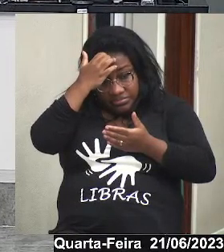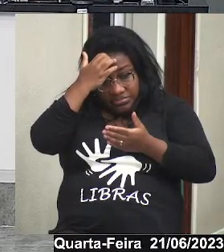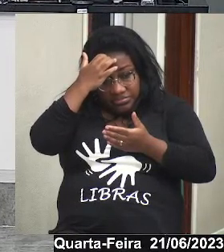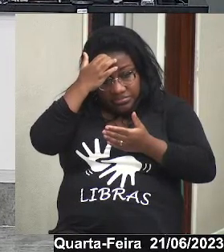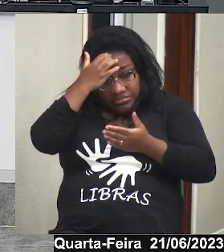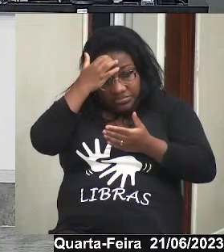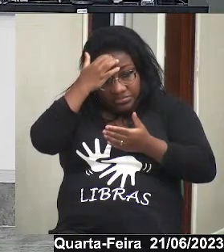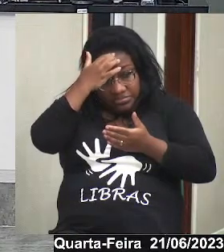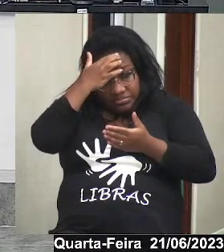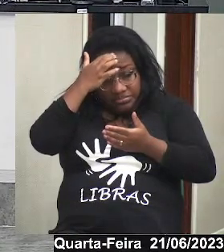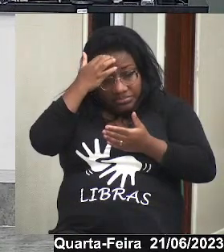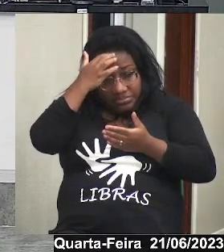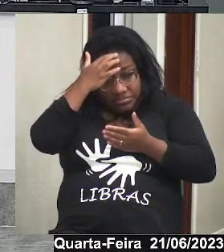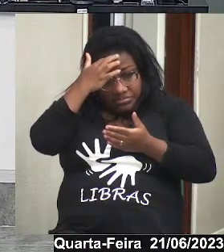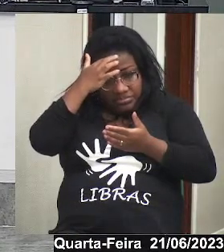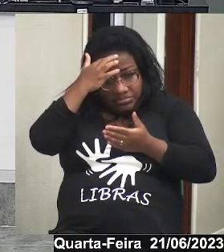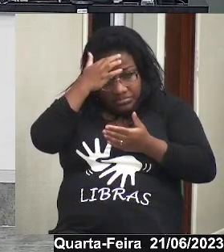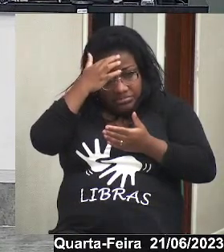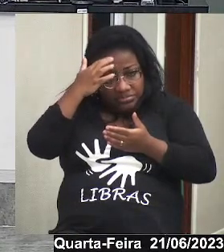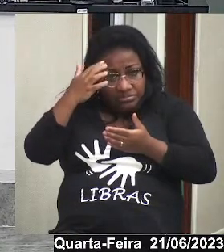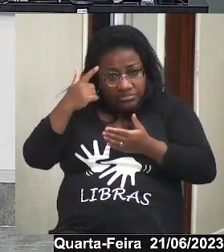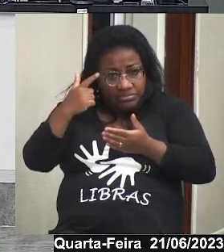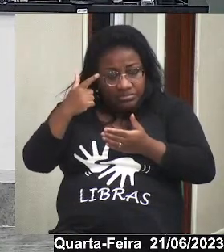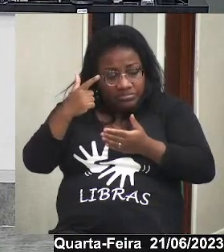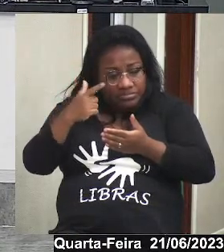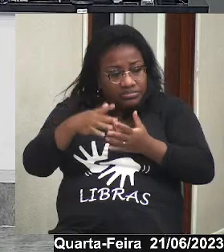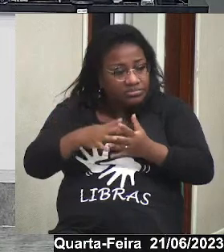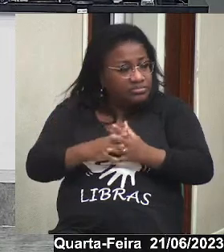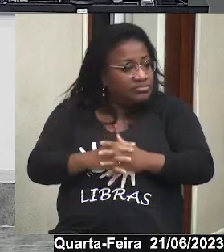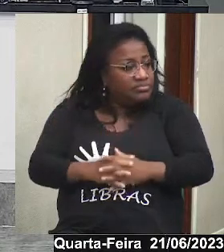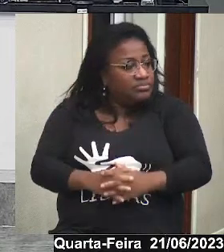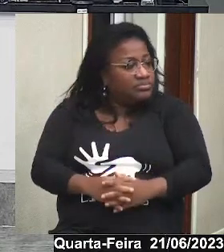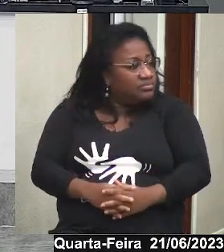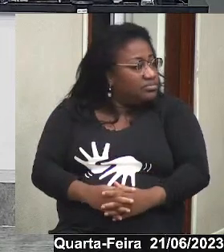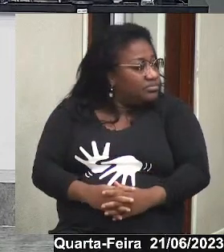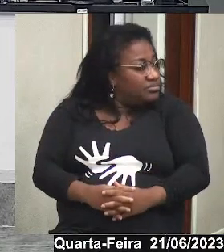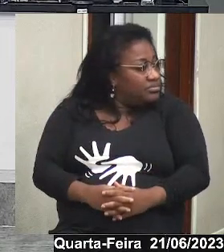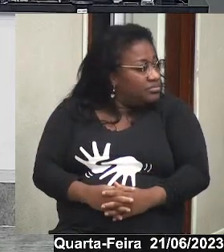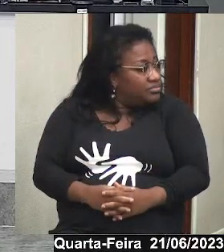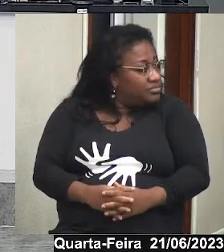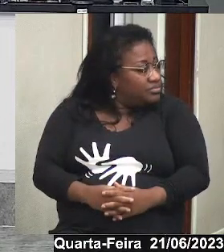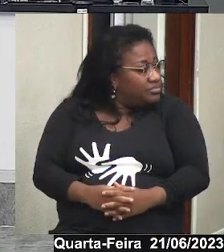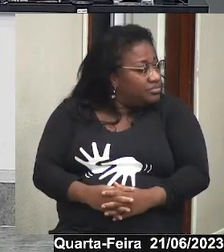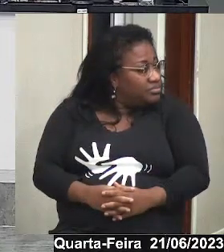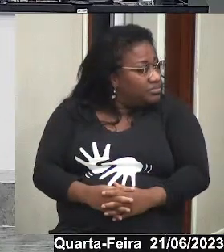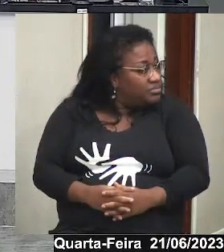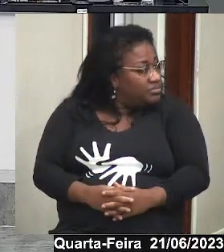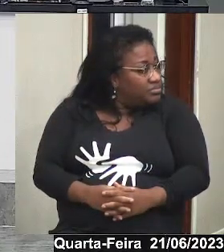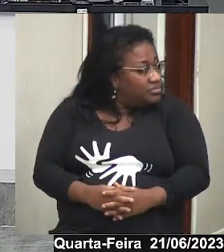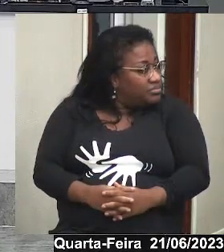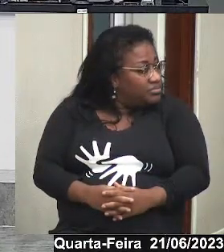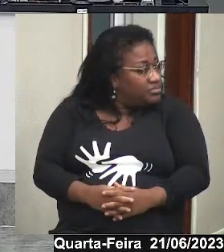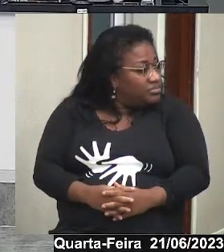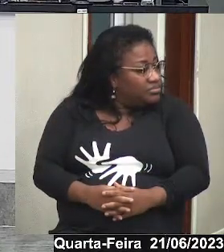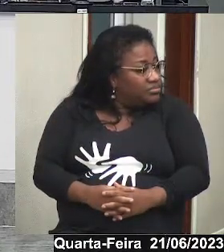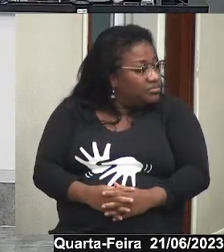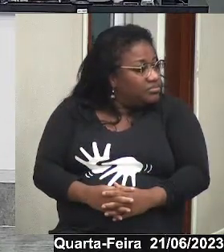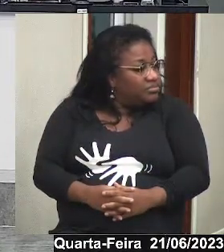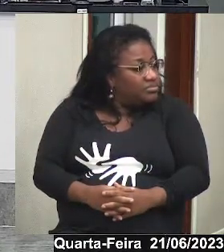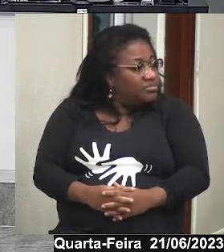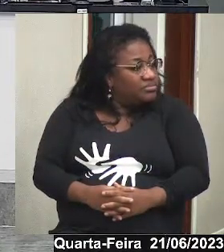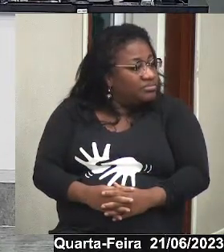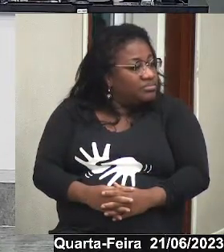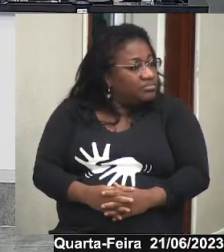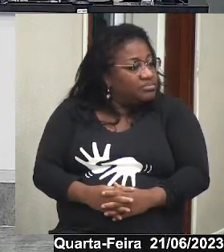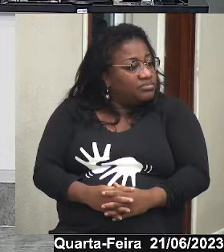título de eleitor que está aqui escrito na casa. Então, eu estou aguardando a diretoria ver quem é